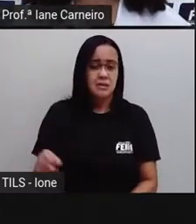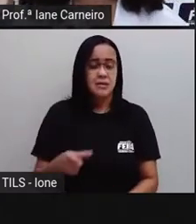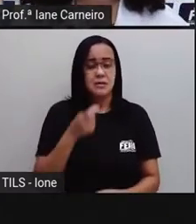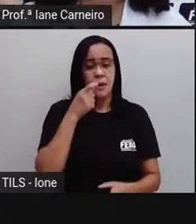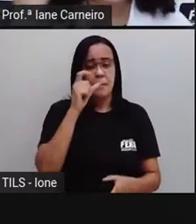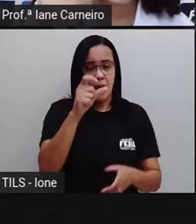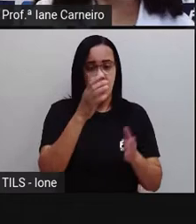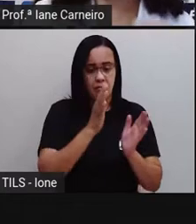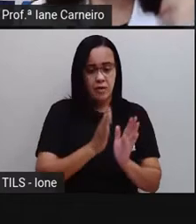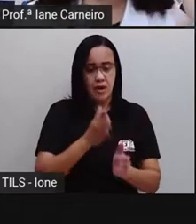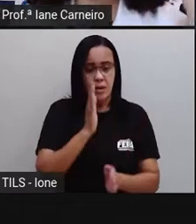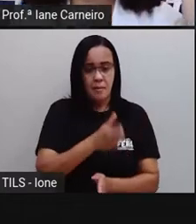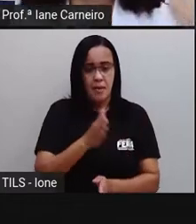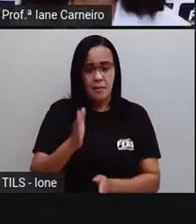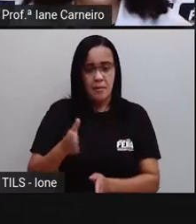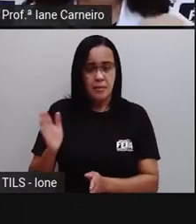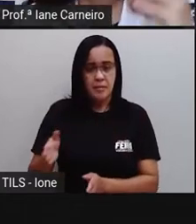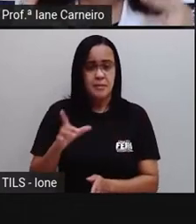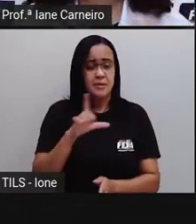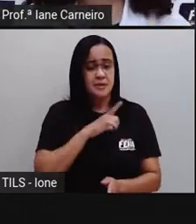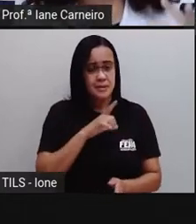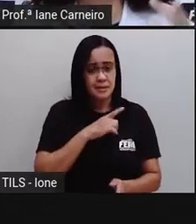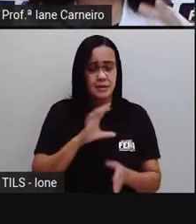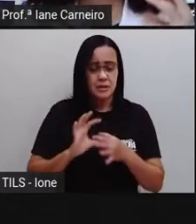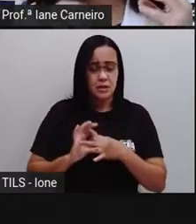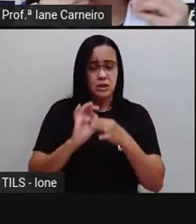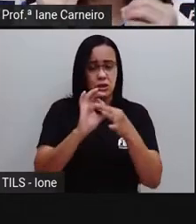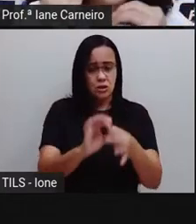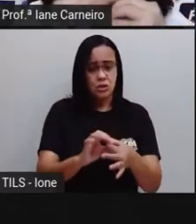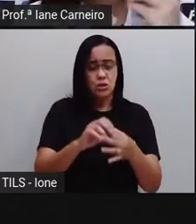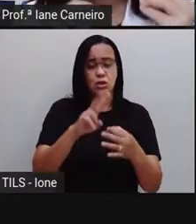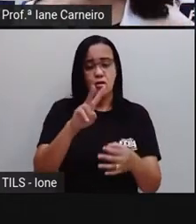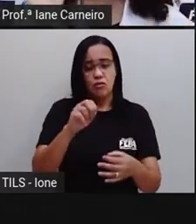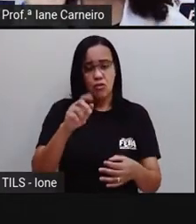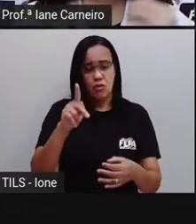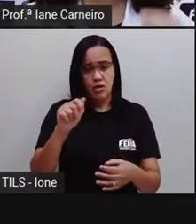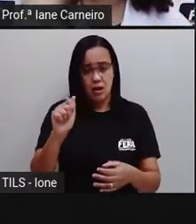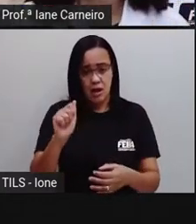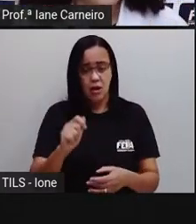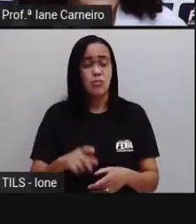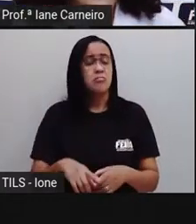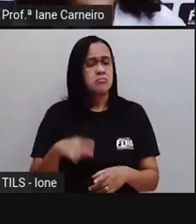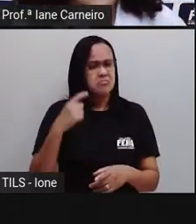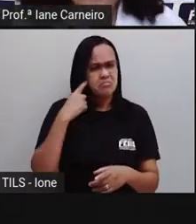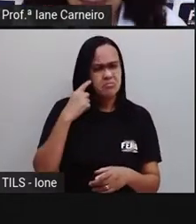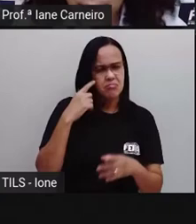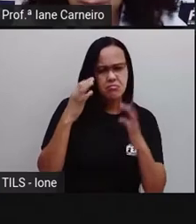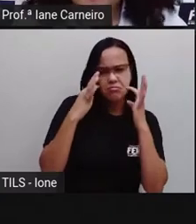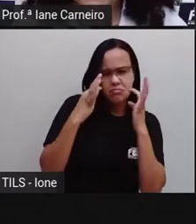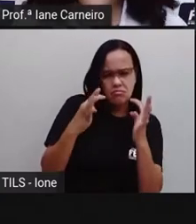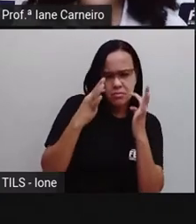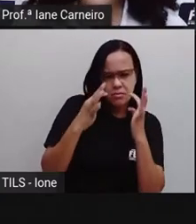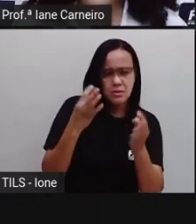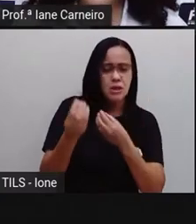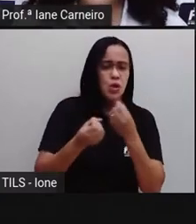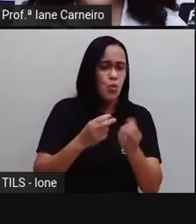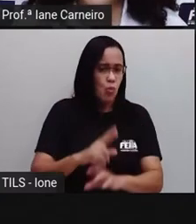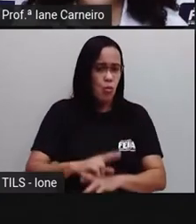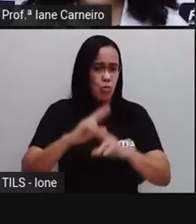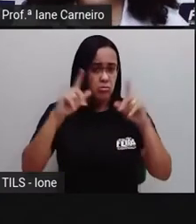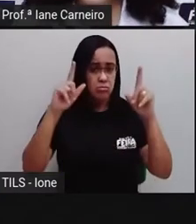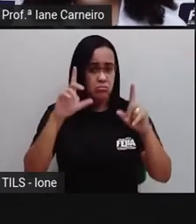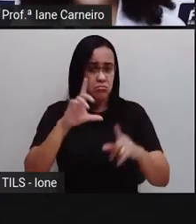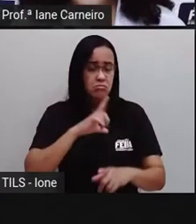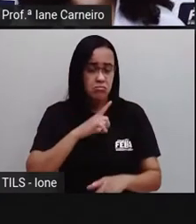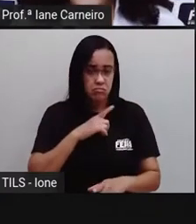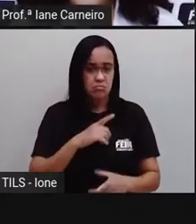junção aí da letra C com a vogal com cada uma das vogais ela vai dar um som diferente tá certo eu